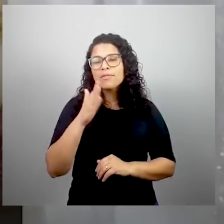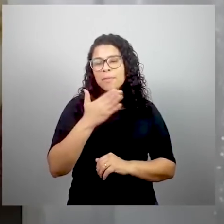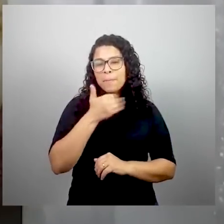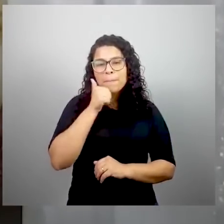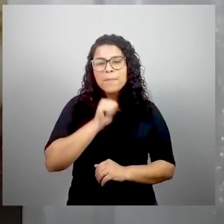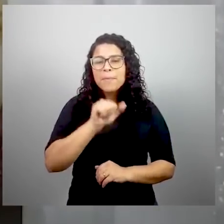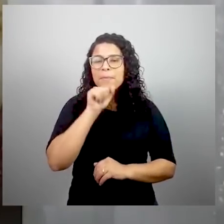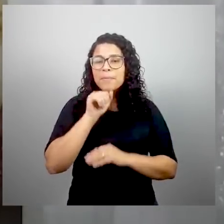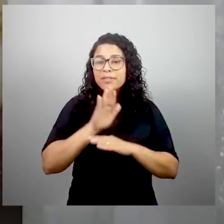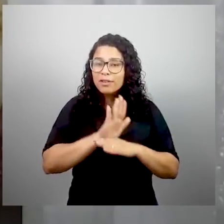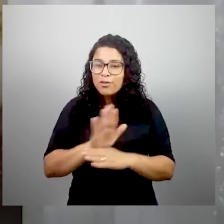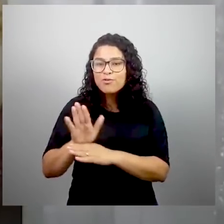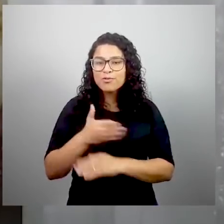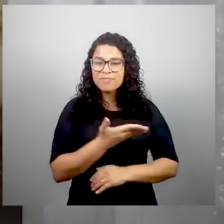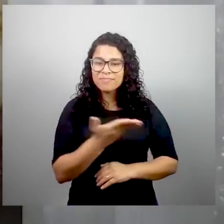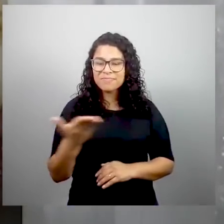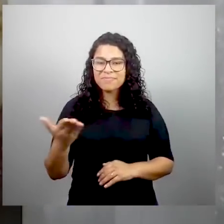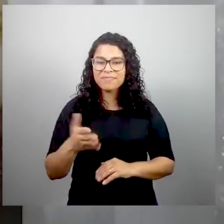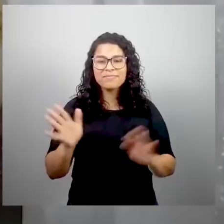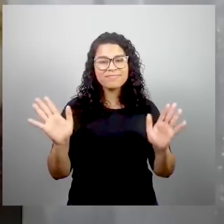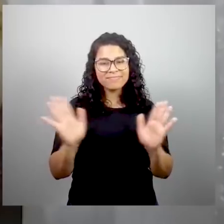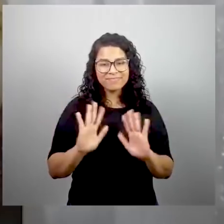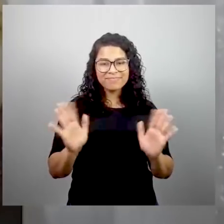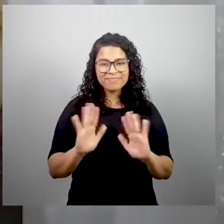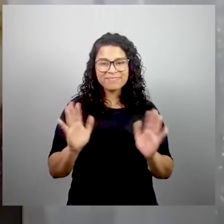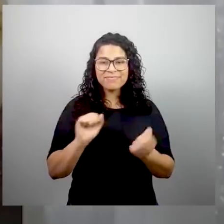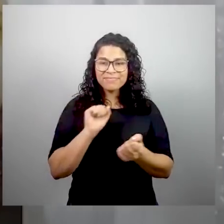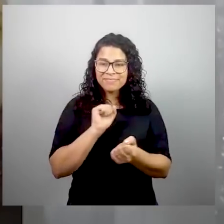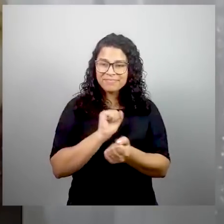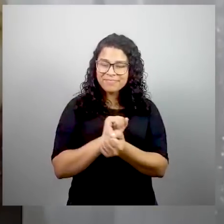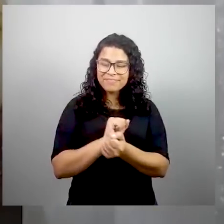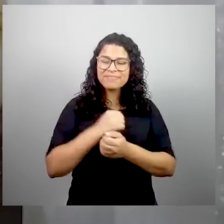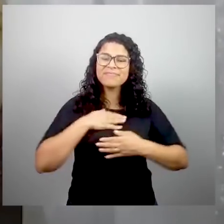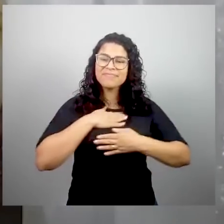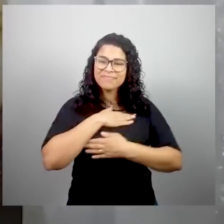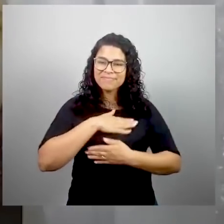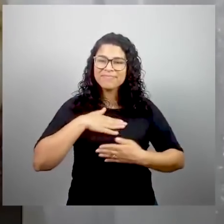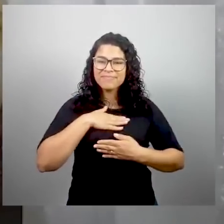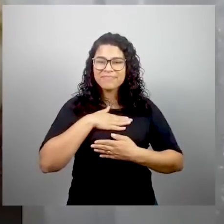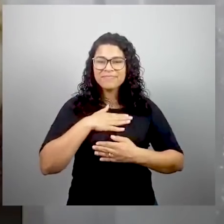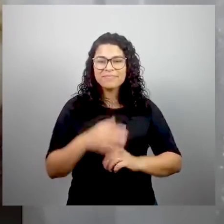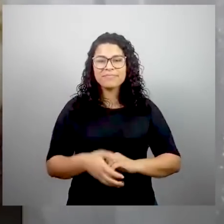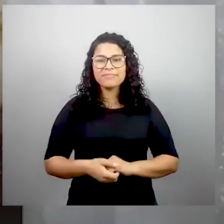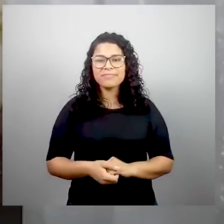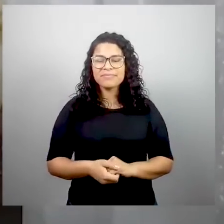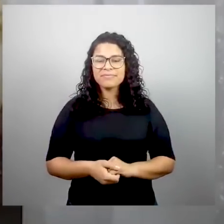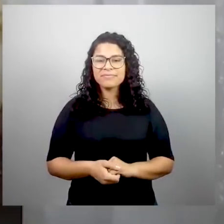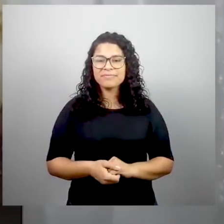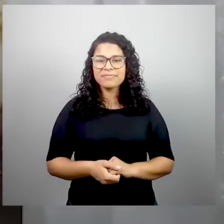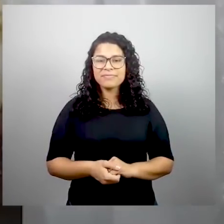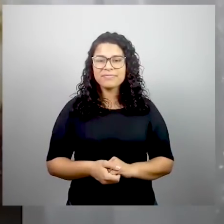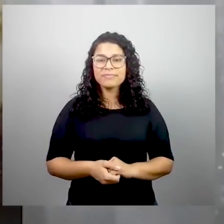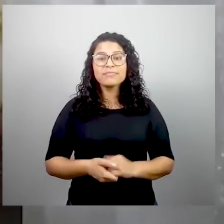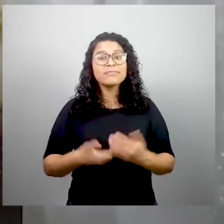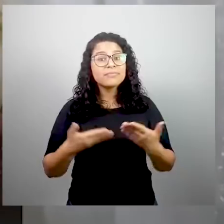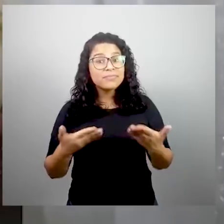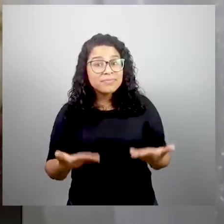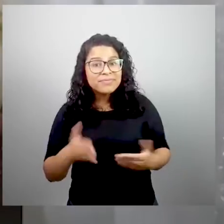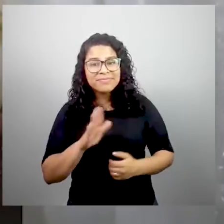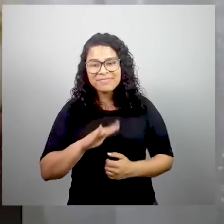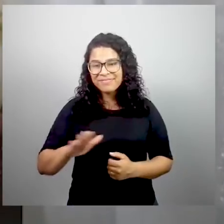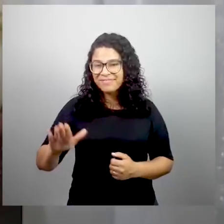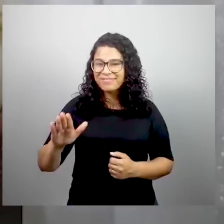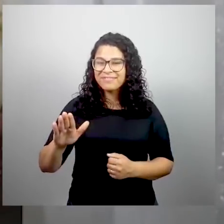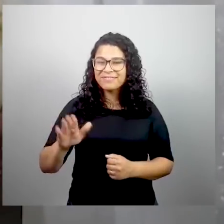vocês ajudar vocês, tá bom? Tchau, espero que tenham gostado. É isso aí,